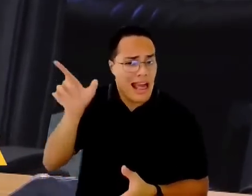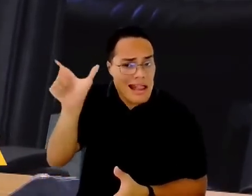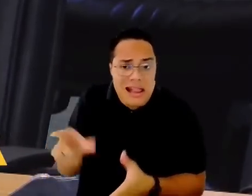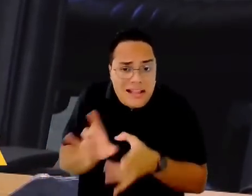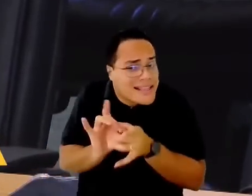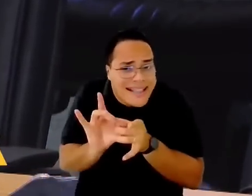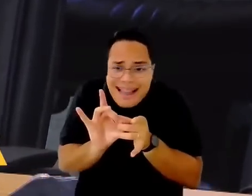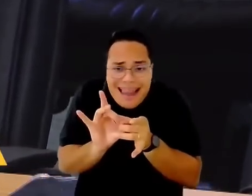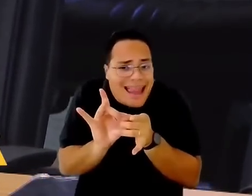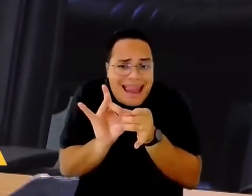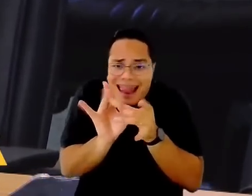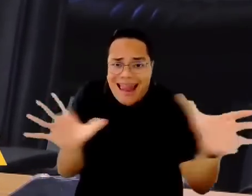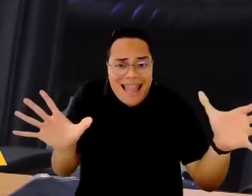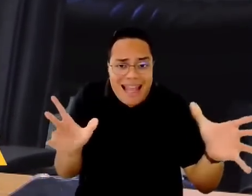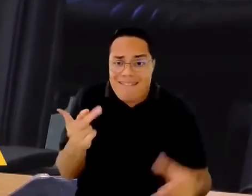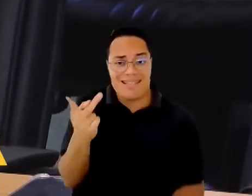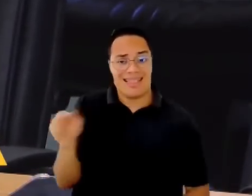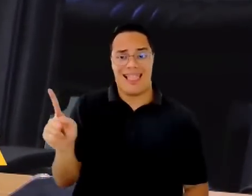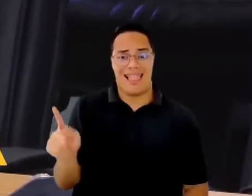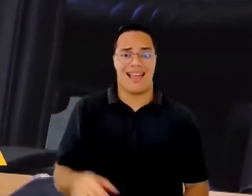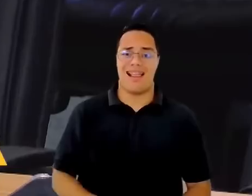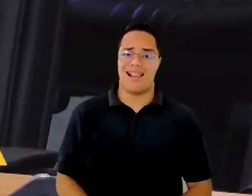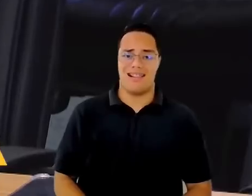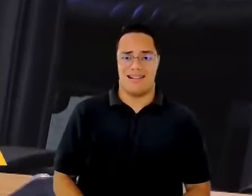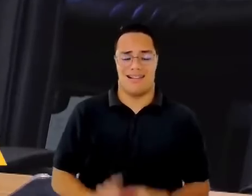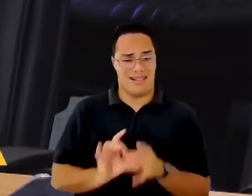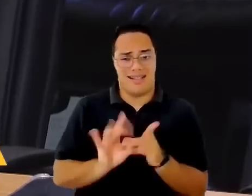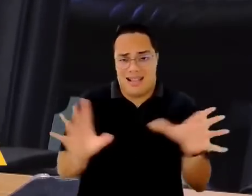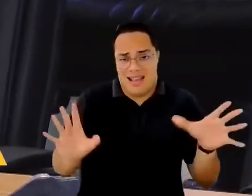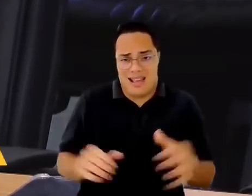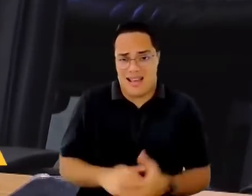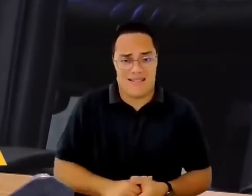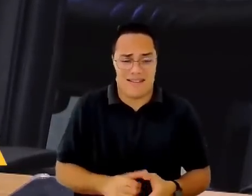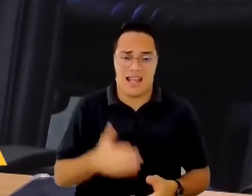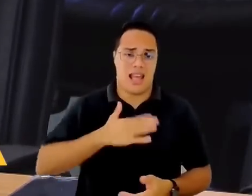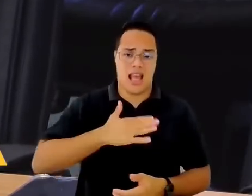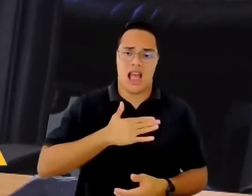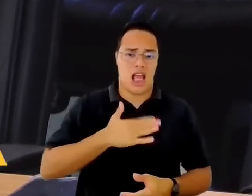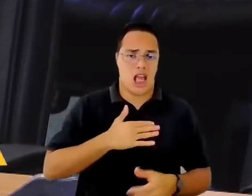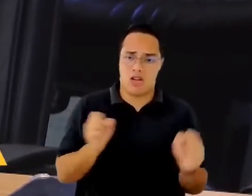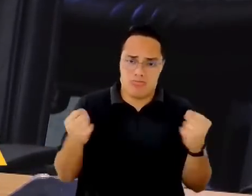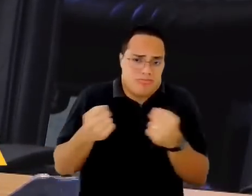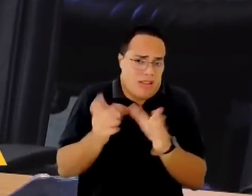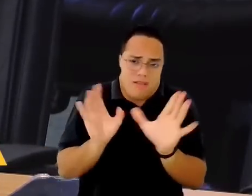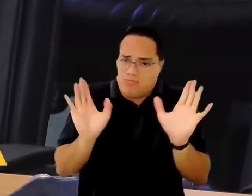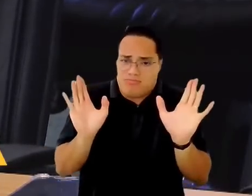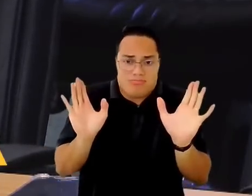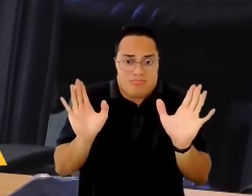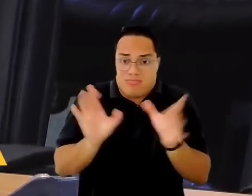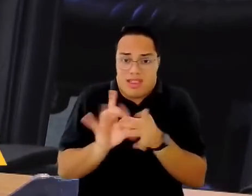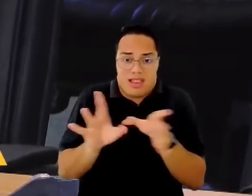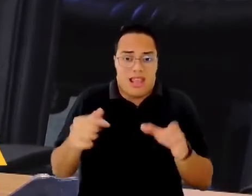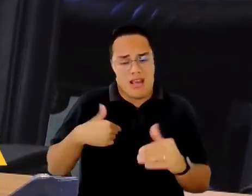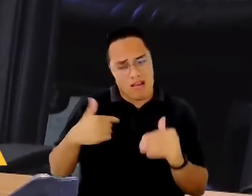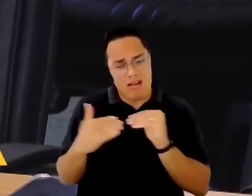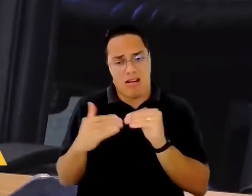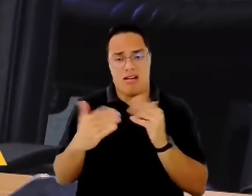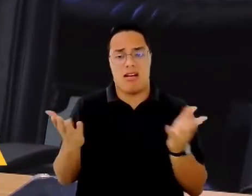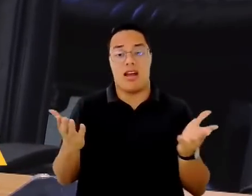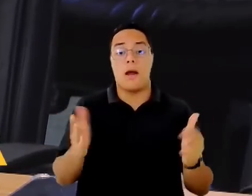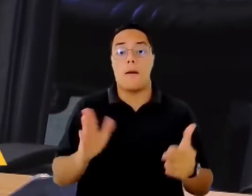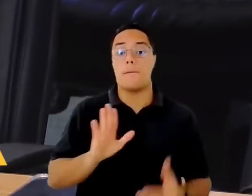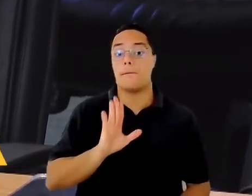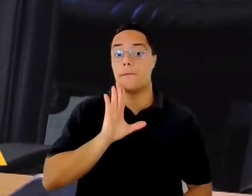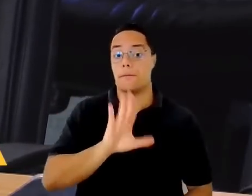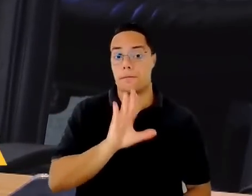para fazer dele e de todos eu defendo a liberdade mesmo que eu não Concorde agora o que nós estamos falando